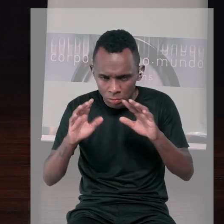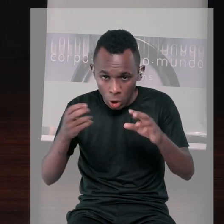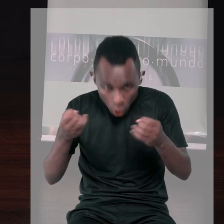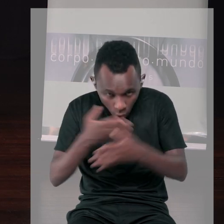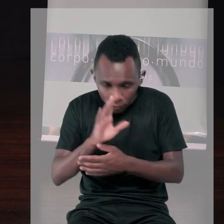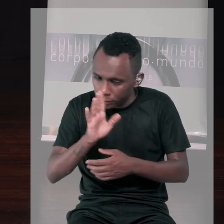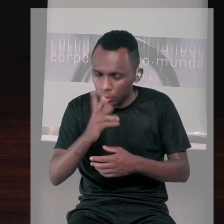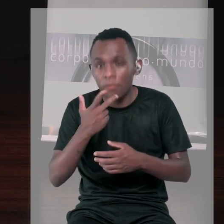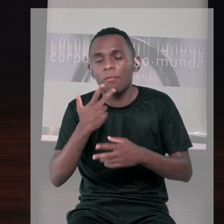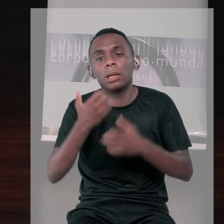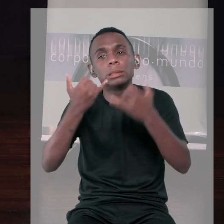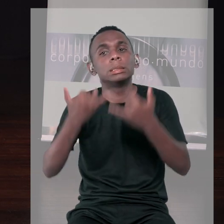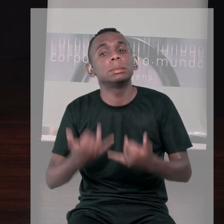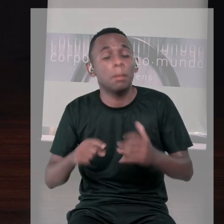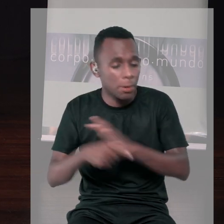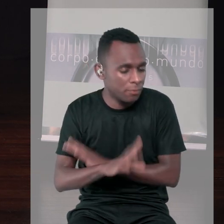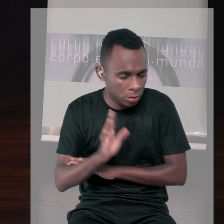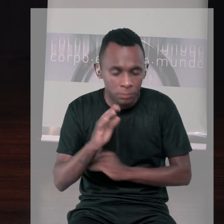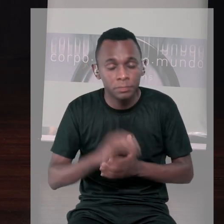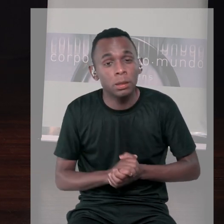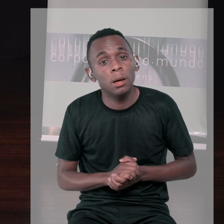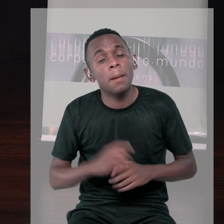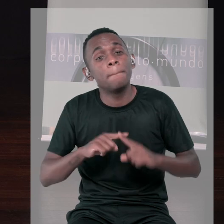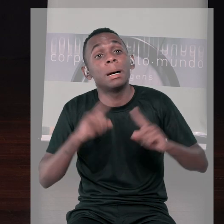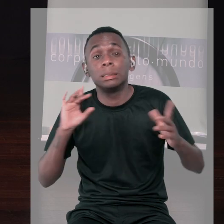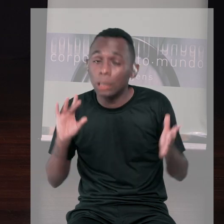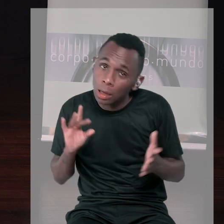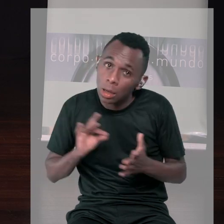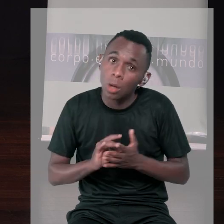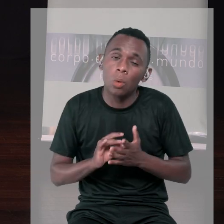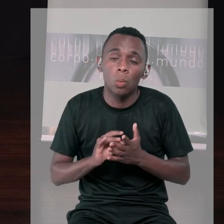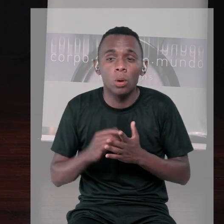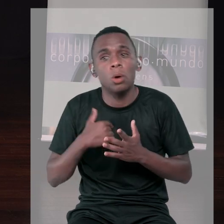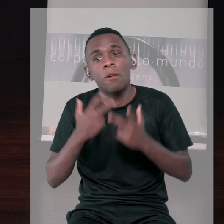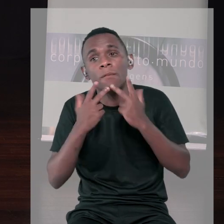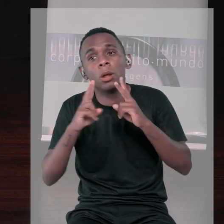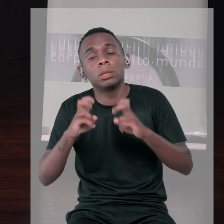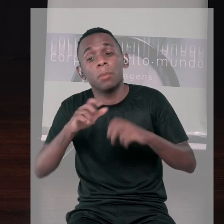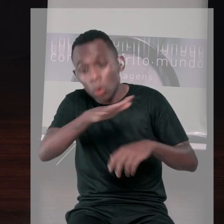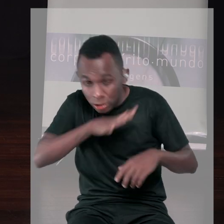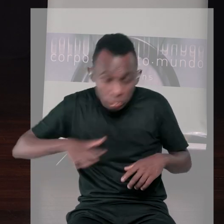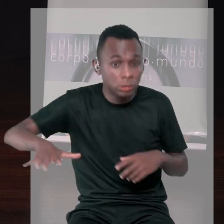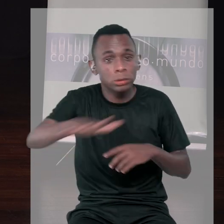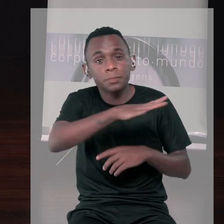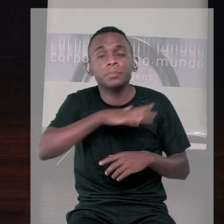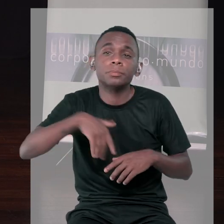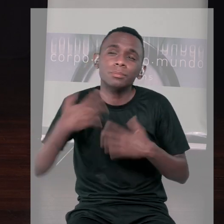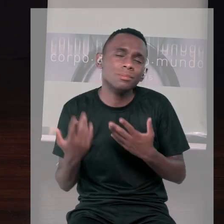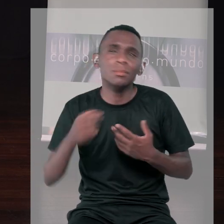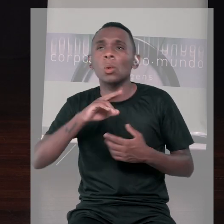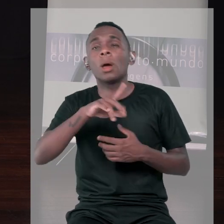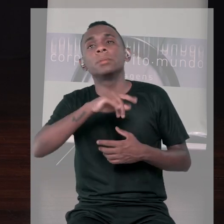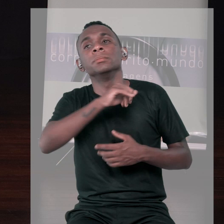eles. Agora, de fato, quer dizer, quando eu estou falando de universal, aí eu estou dizendo, não é propriamente universal, senão no sentido de